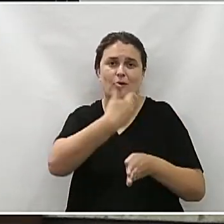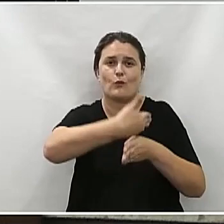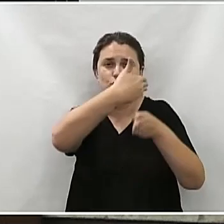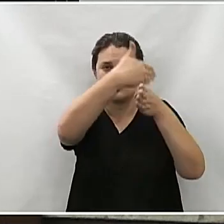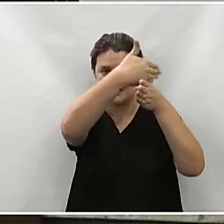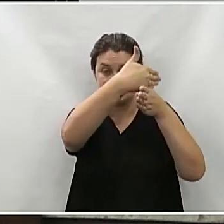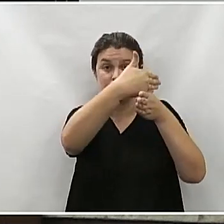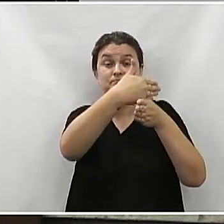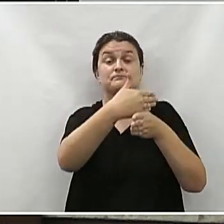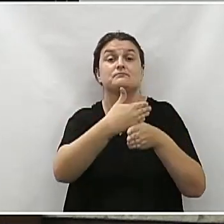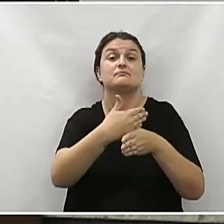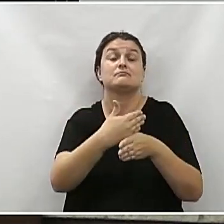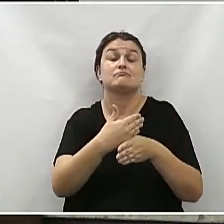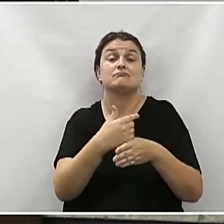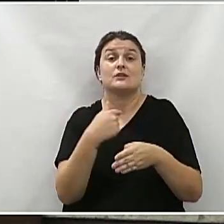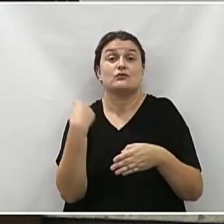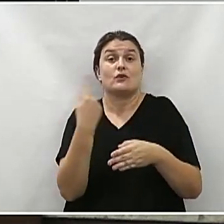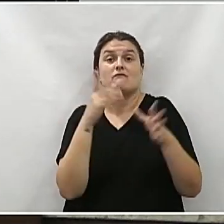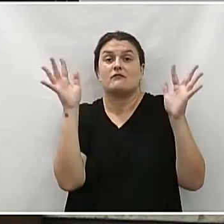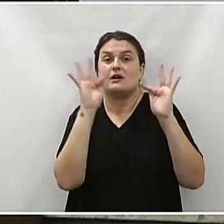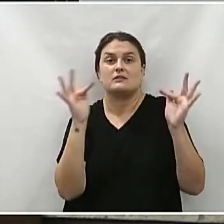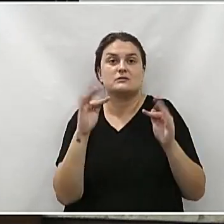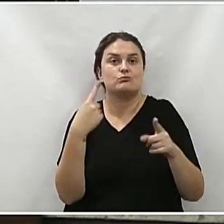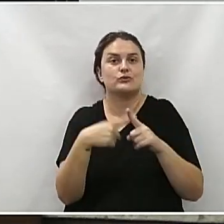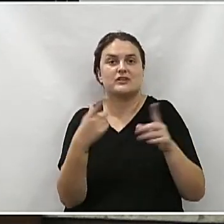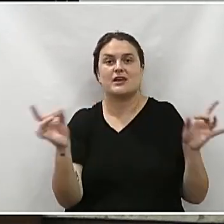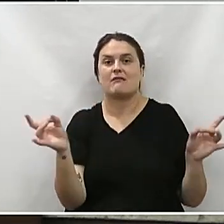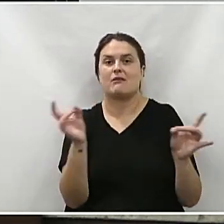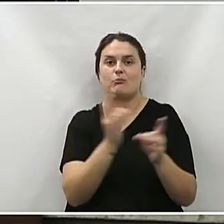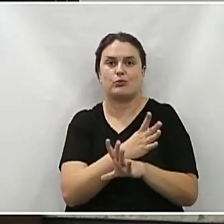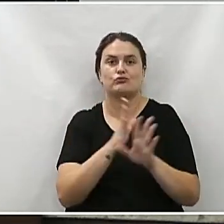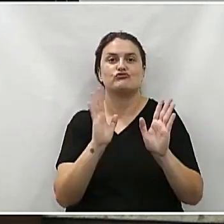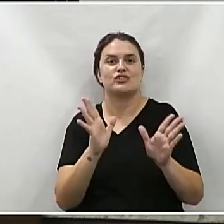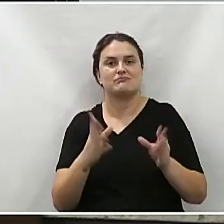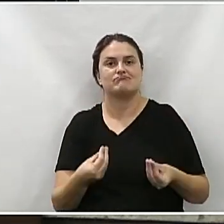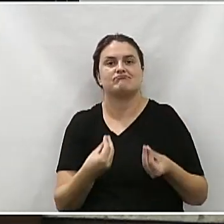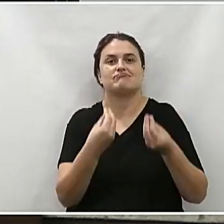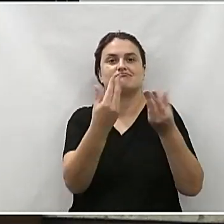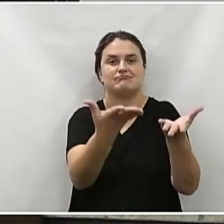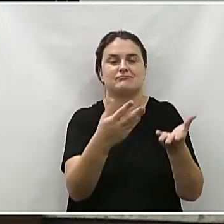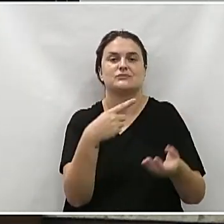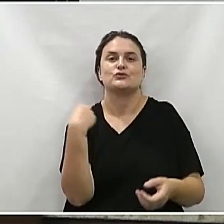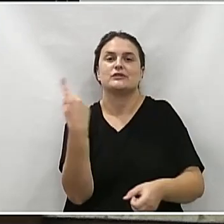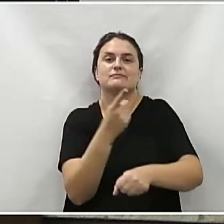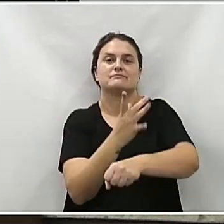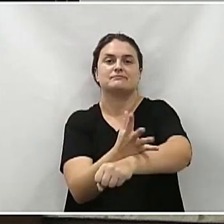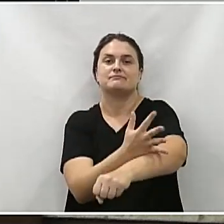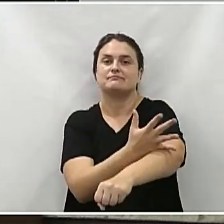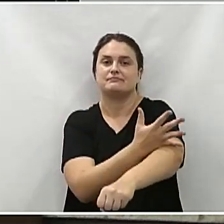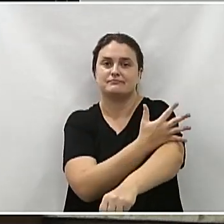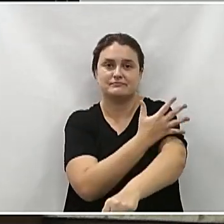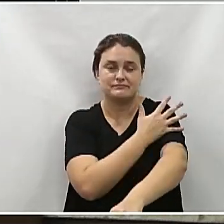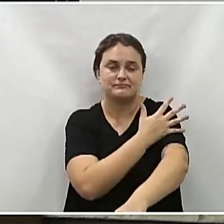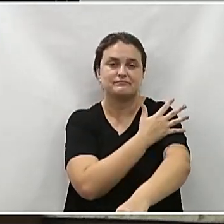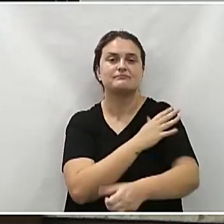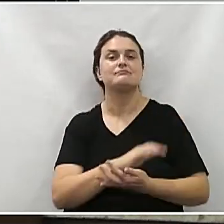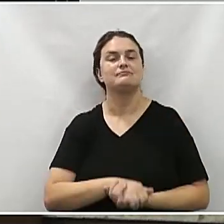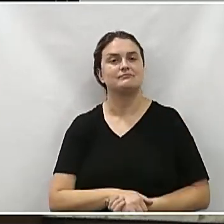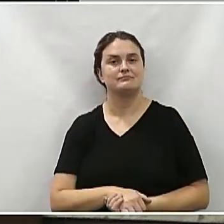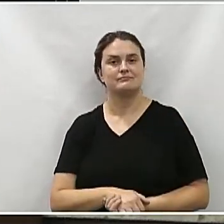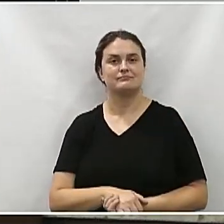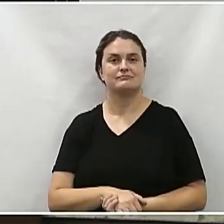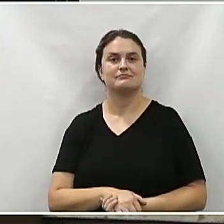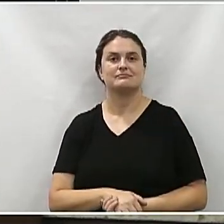CEMEI e foi concluído foi entregue foi um dia emocionante para